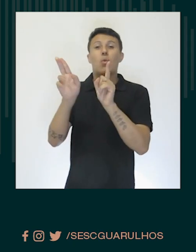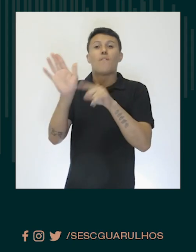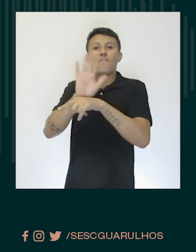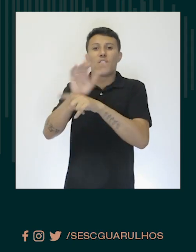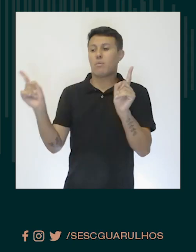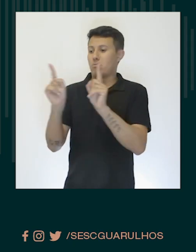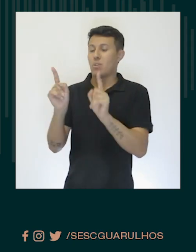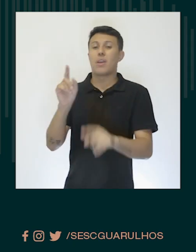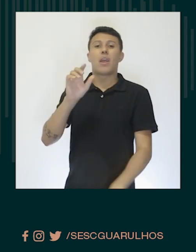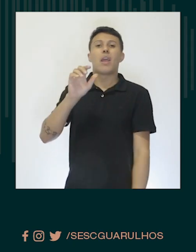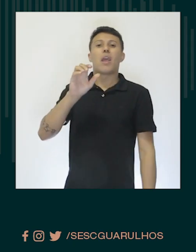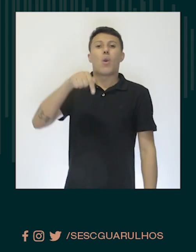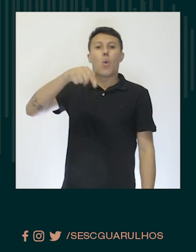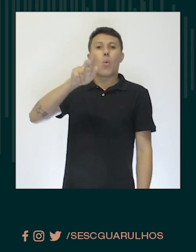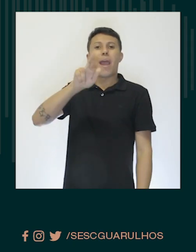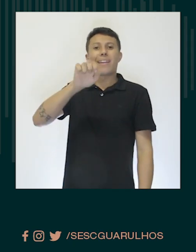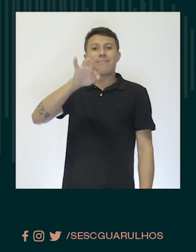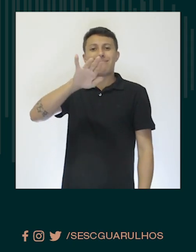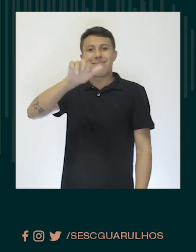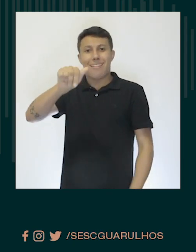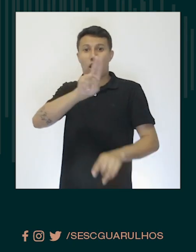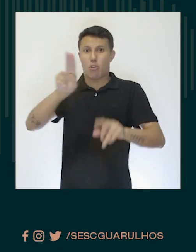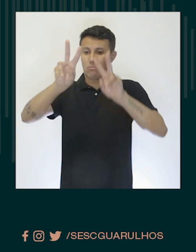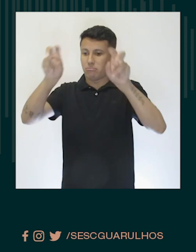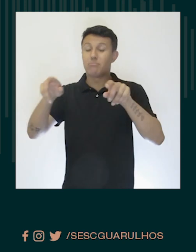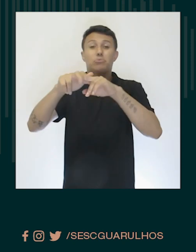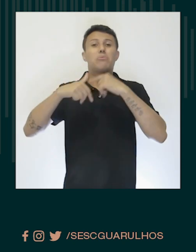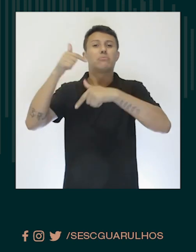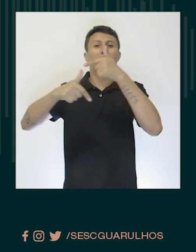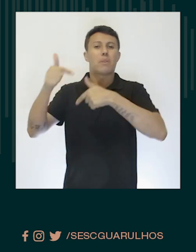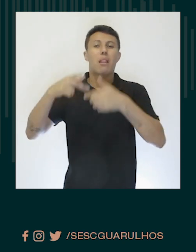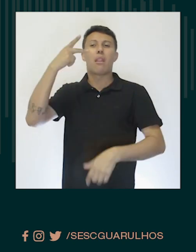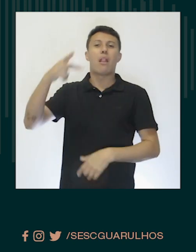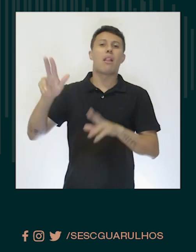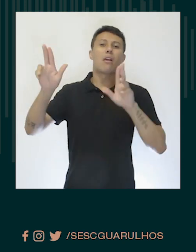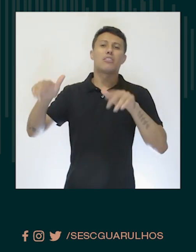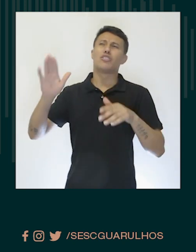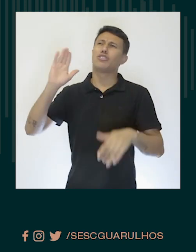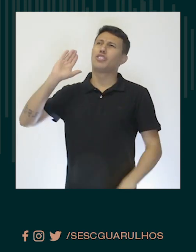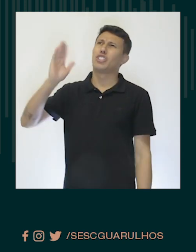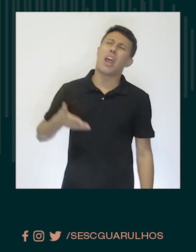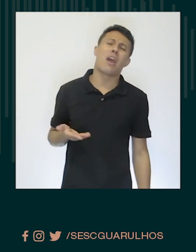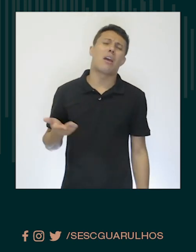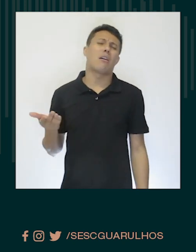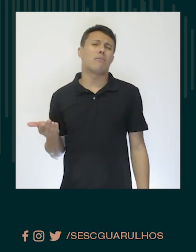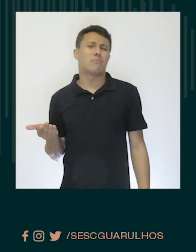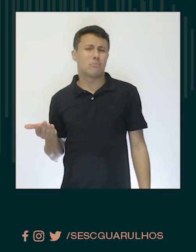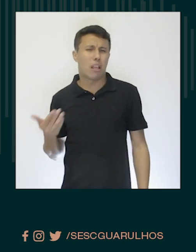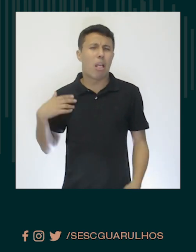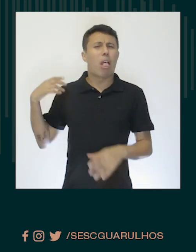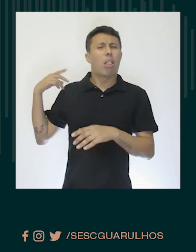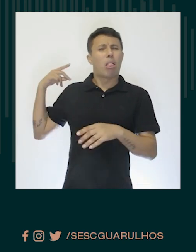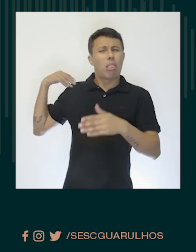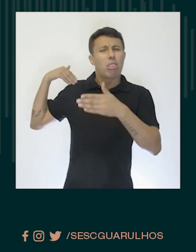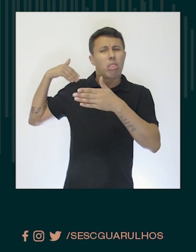YouTube. O trabalho, conhecer o trabalho, que é um trabalho que já vem de algum tempo dentro do